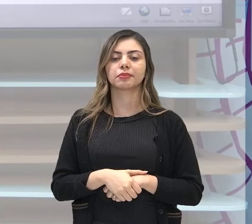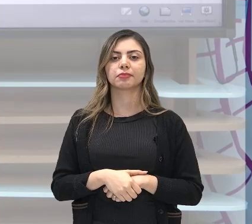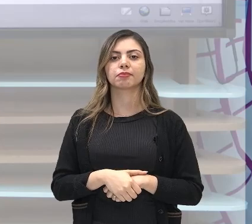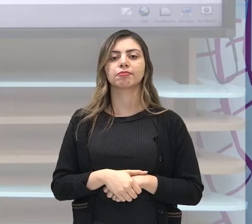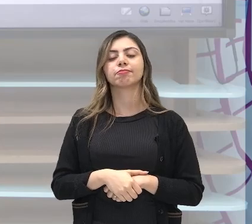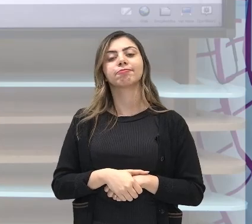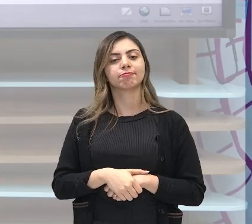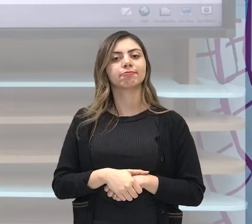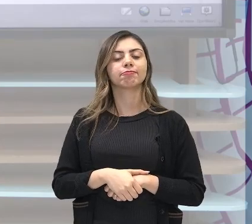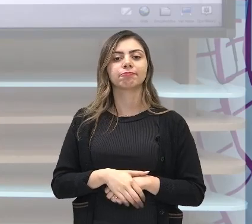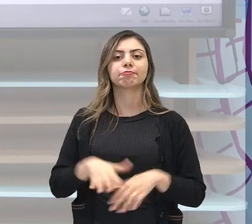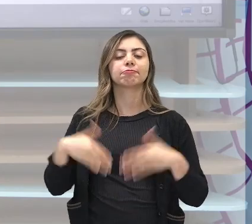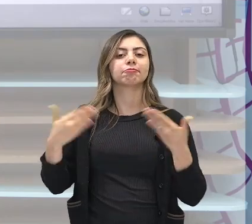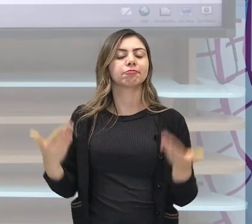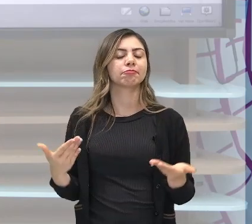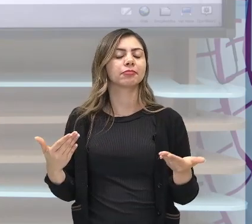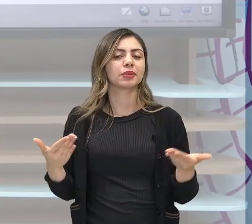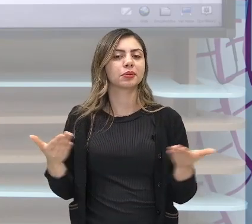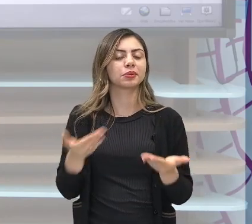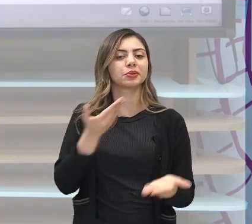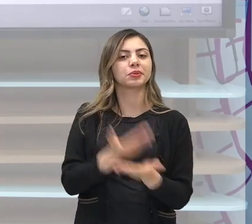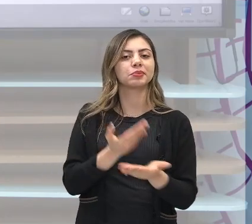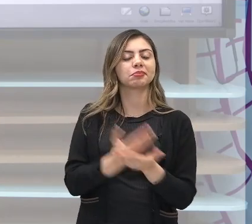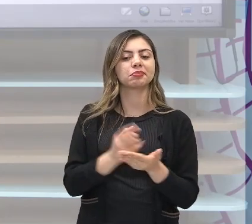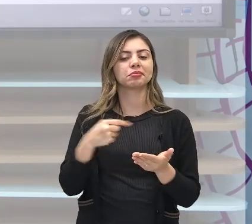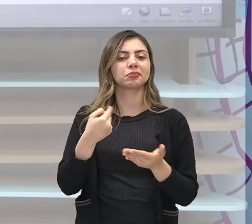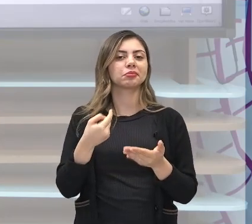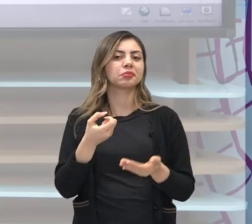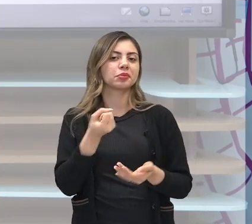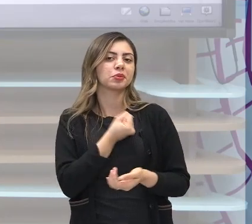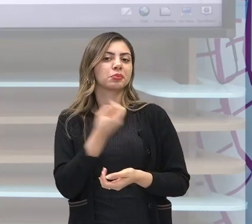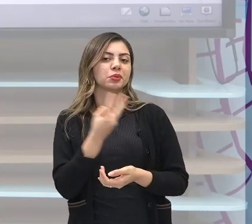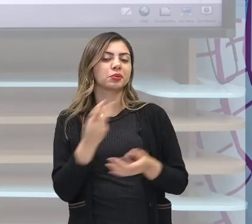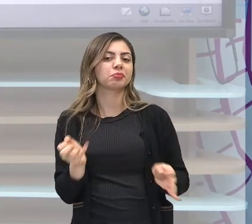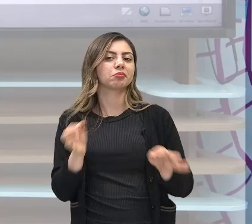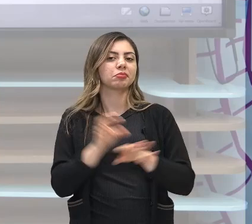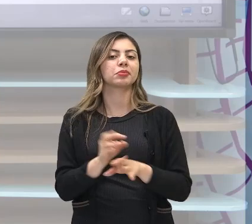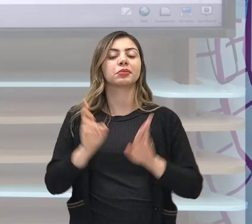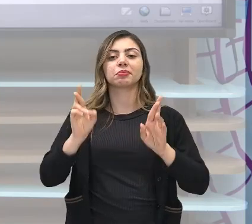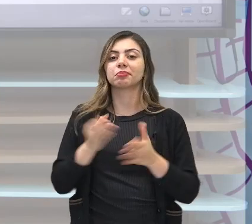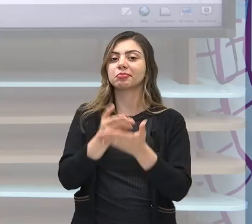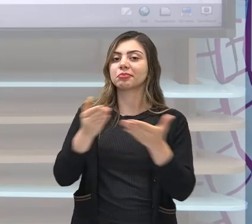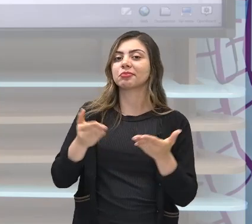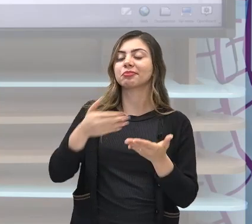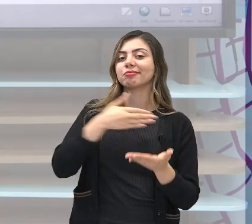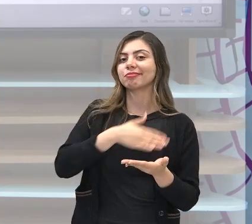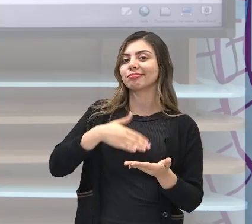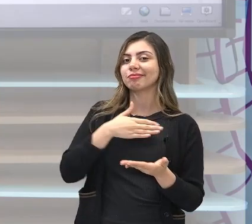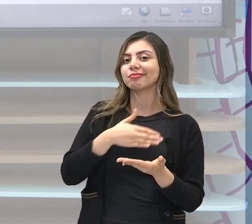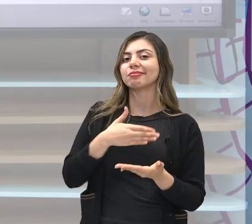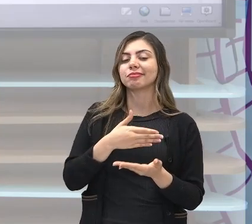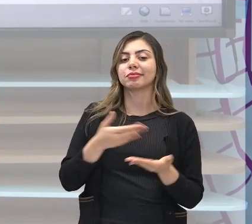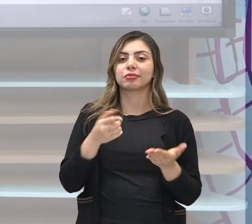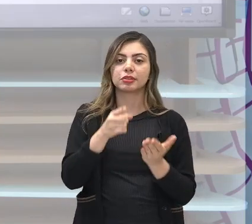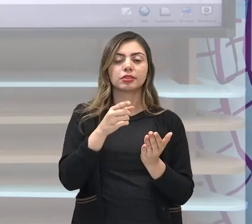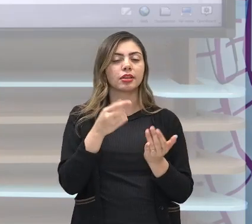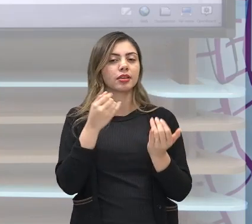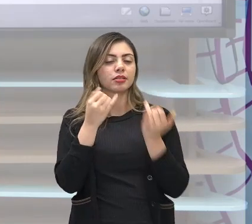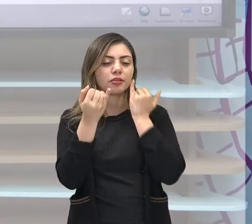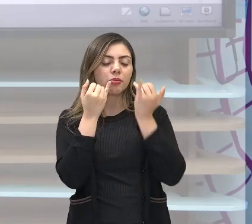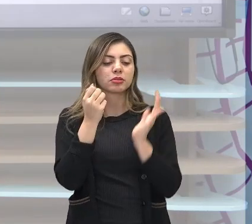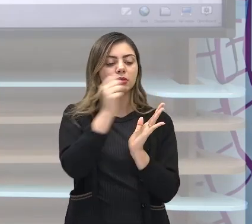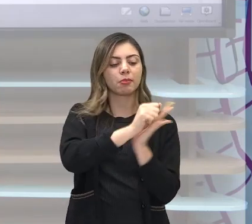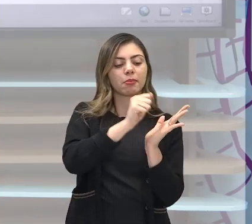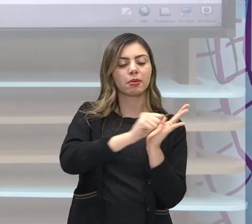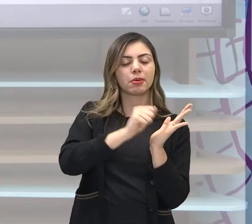Sendo assim, né, finalizamos a nossa aula de número 2. Espero que vocês tenham feito as anotações,